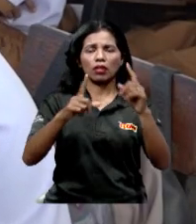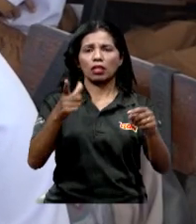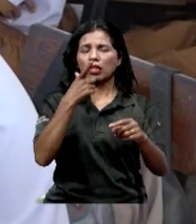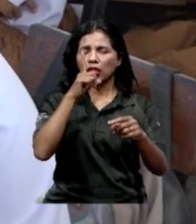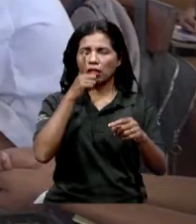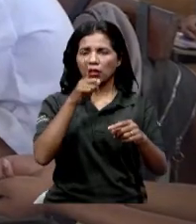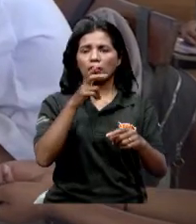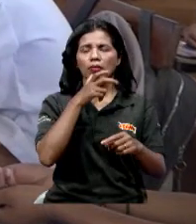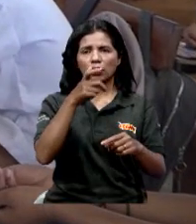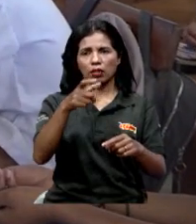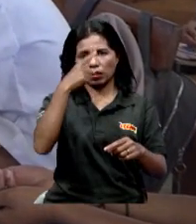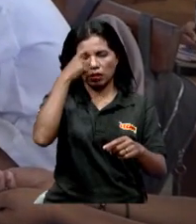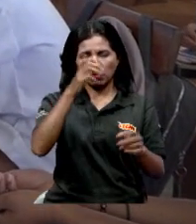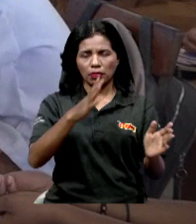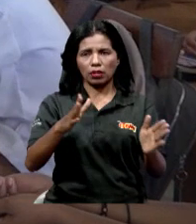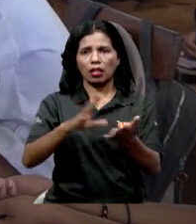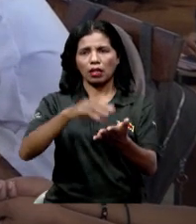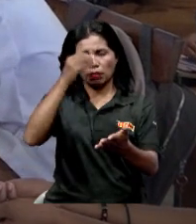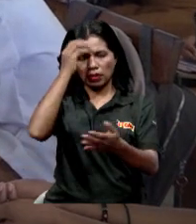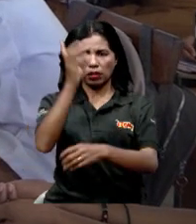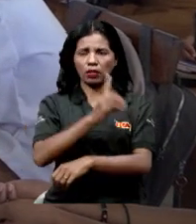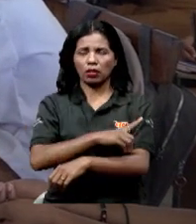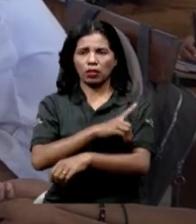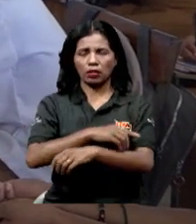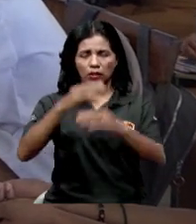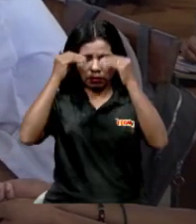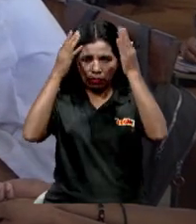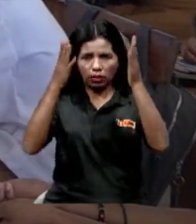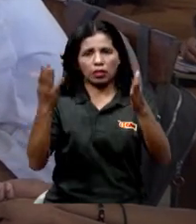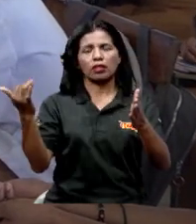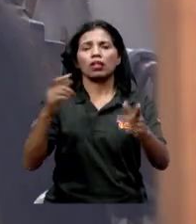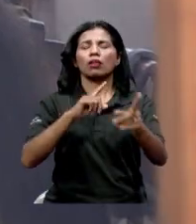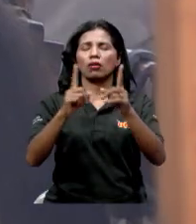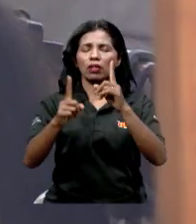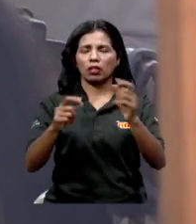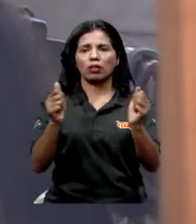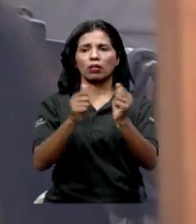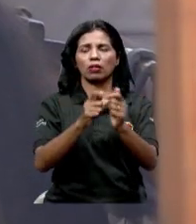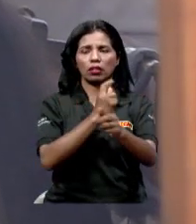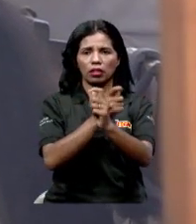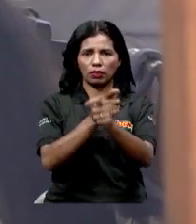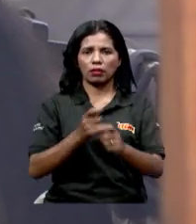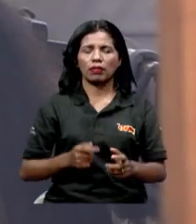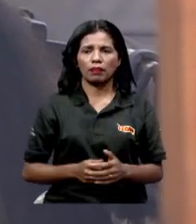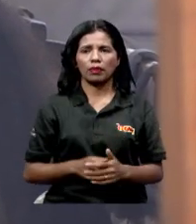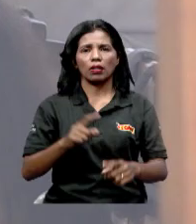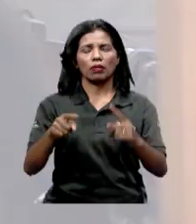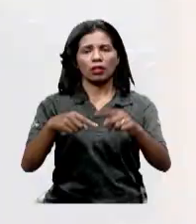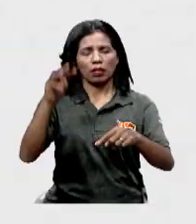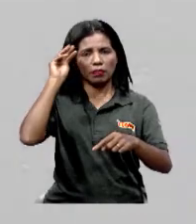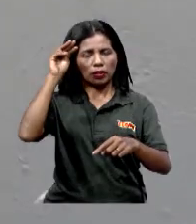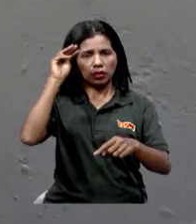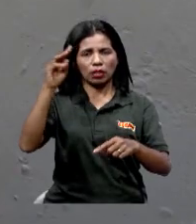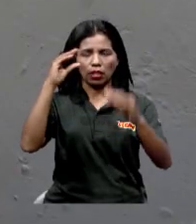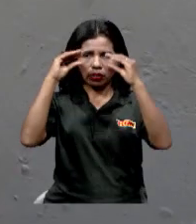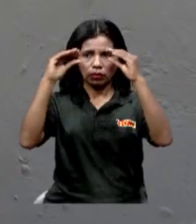Português, tamba processo aprendizagem lor-loron, manori na ensira explica matéria ho lian tetun. Kapahira misi sira wahanore ne